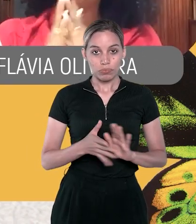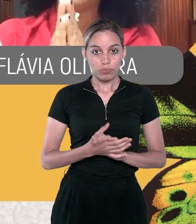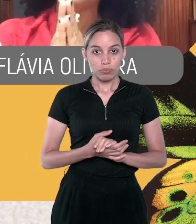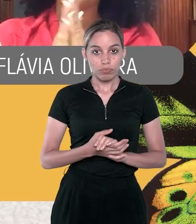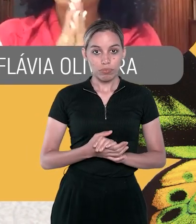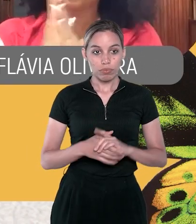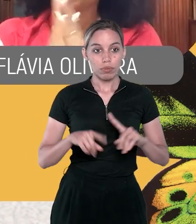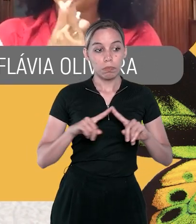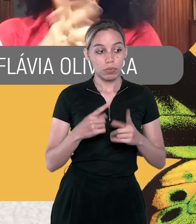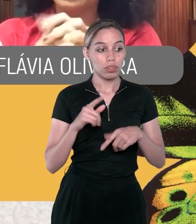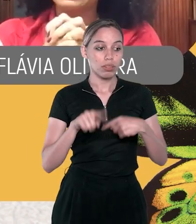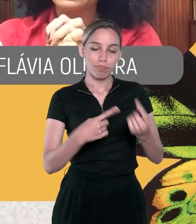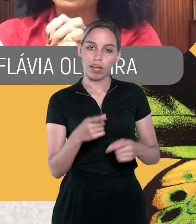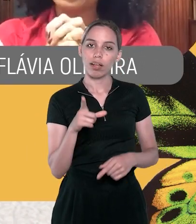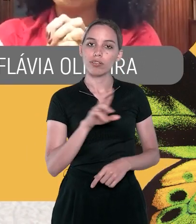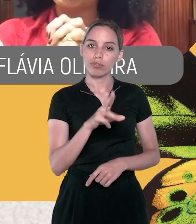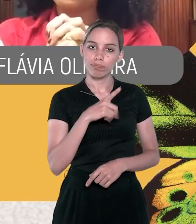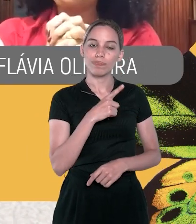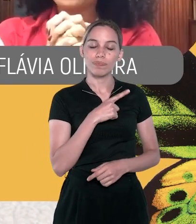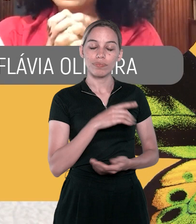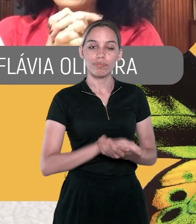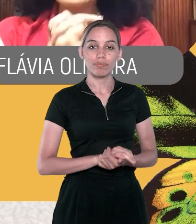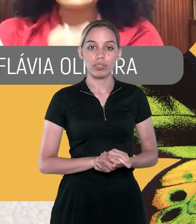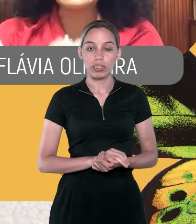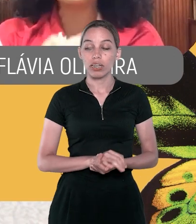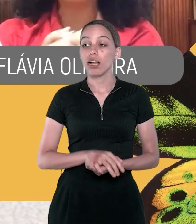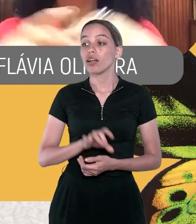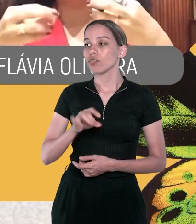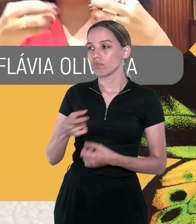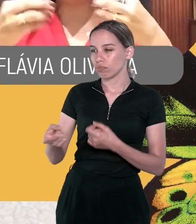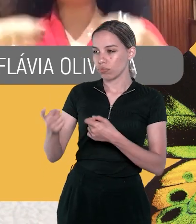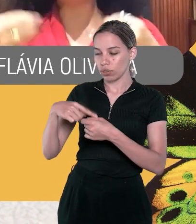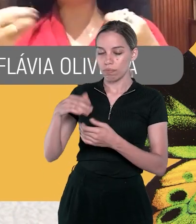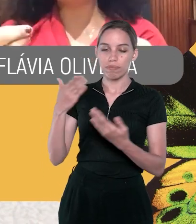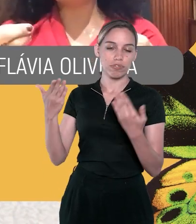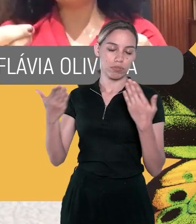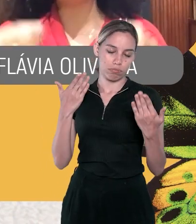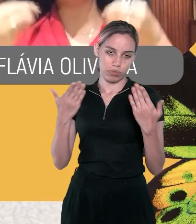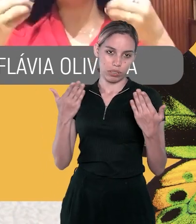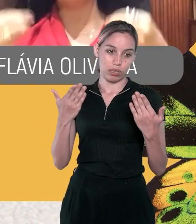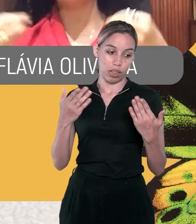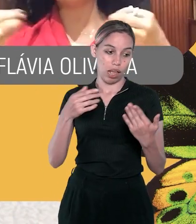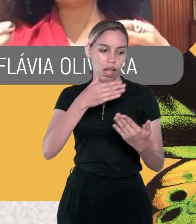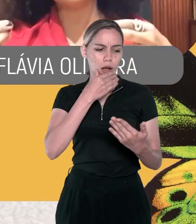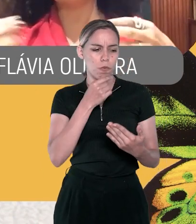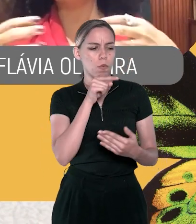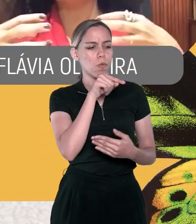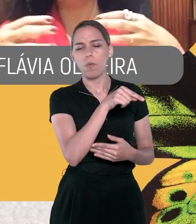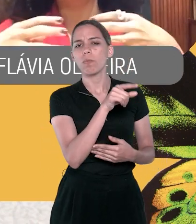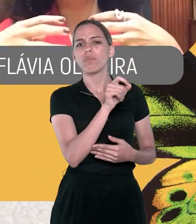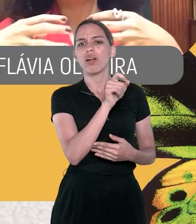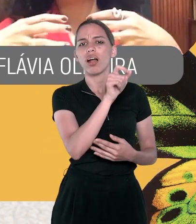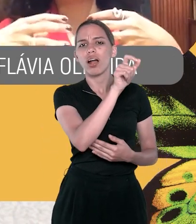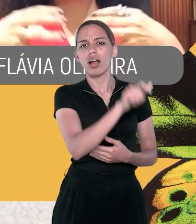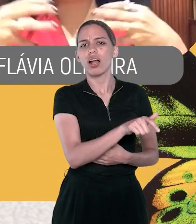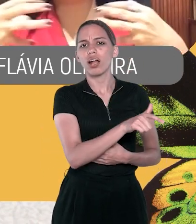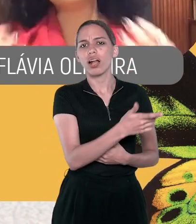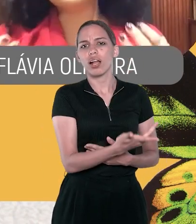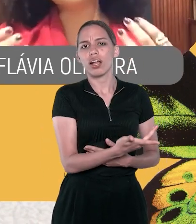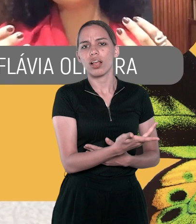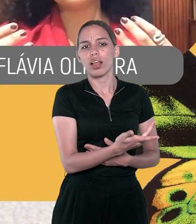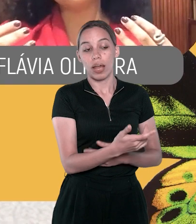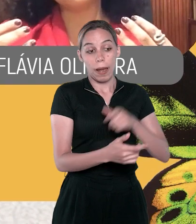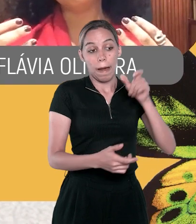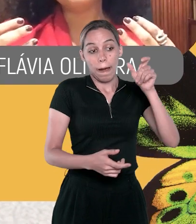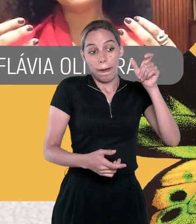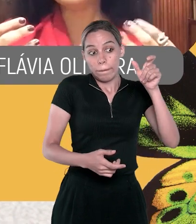do Debré, que eu acho interessante, ele é verdadeiramente o personagem que